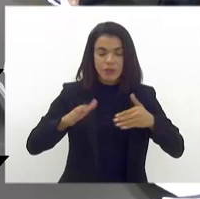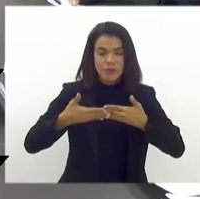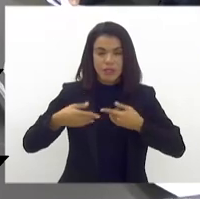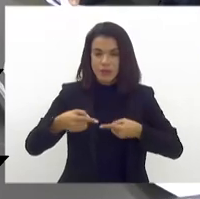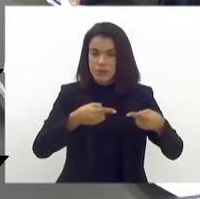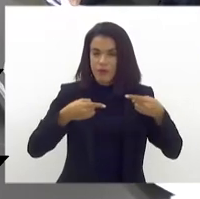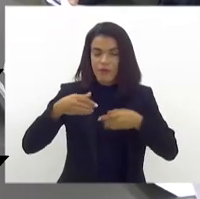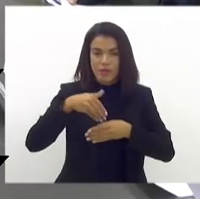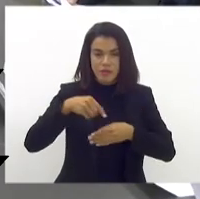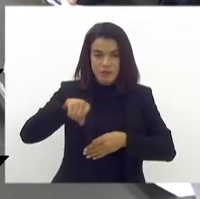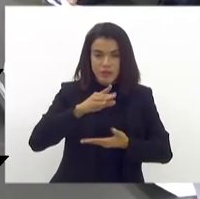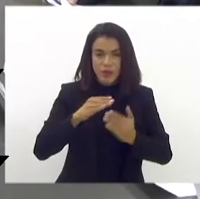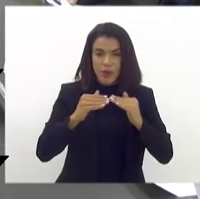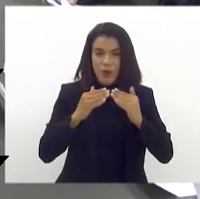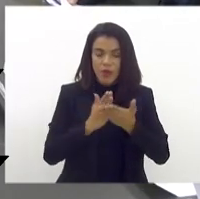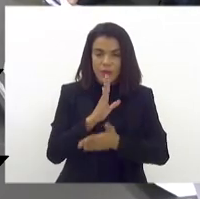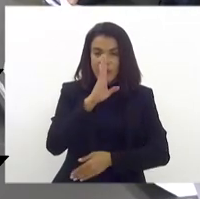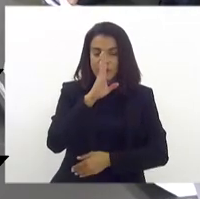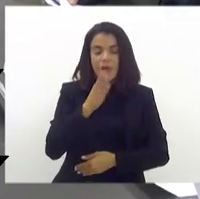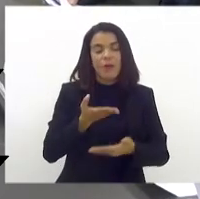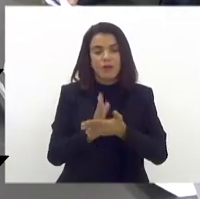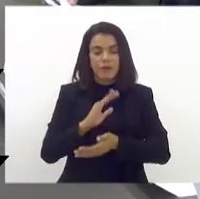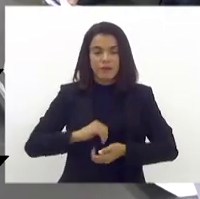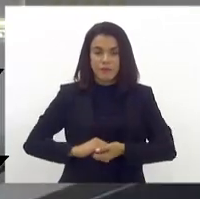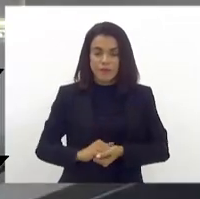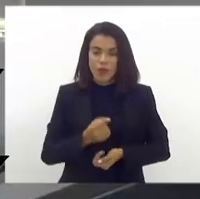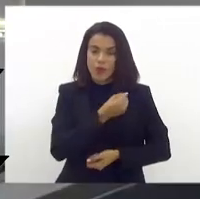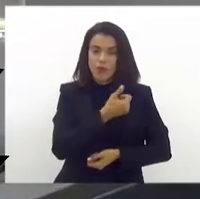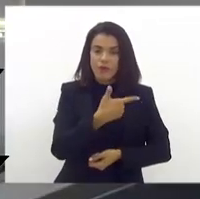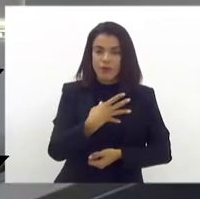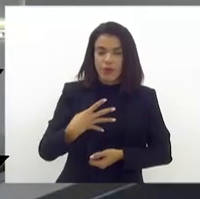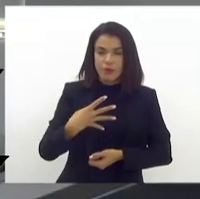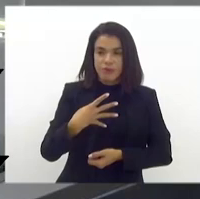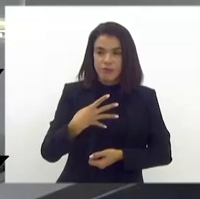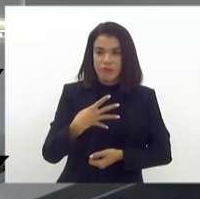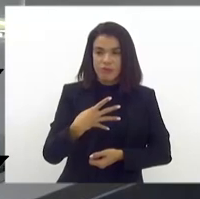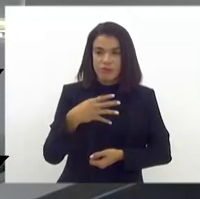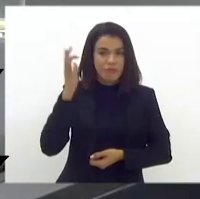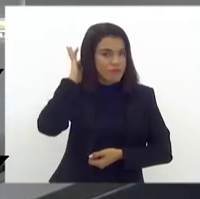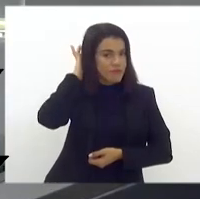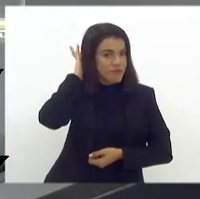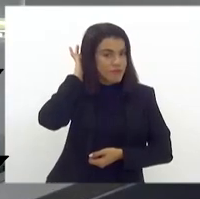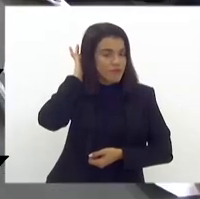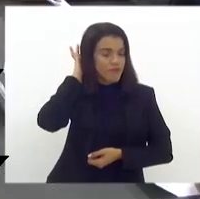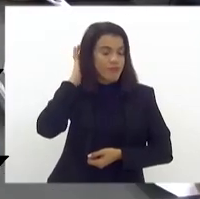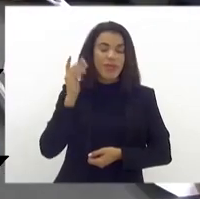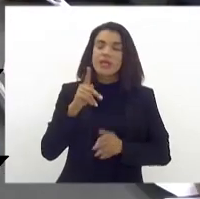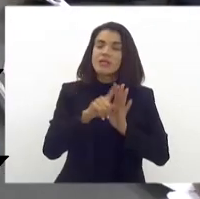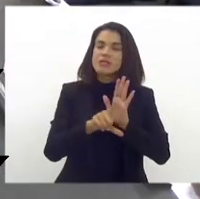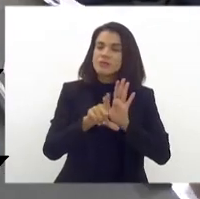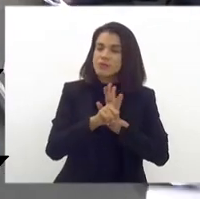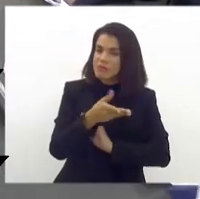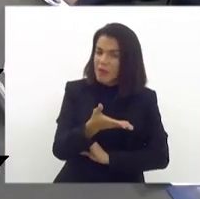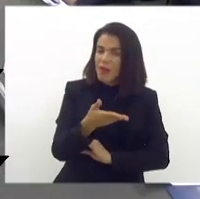discussão, em votação, os senhores que aprovam permaneçam como estão, aprovado. 24 da pauta, acho o PL, desculpa, deputado esse, Luiz Paulo. Esse projeto,